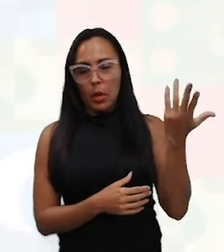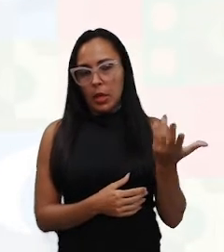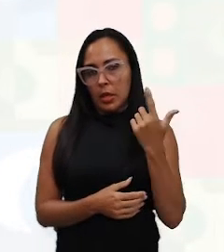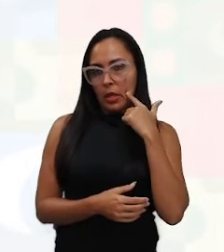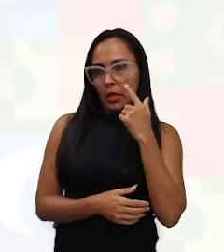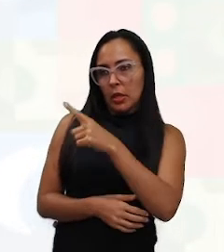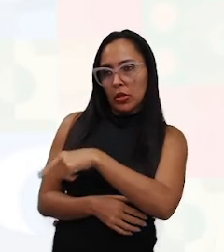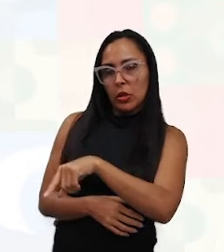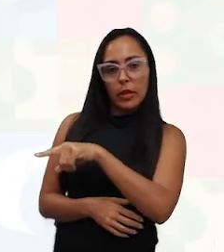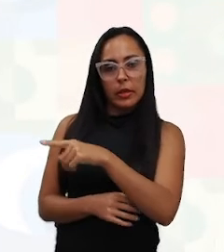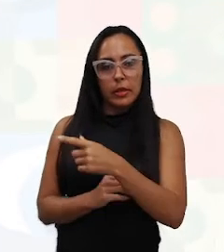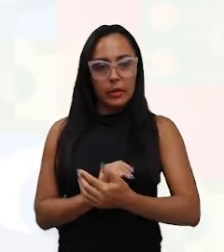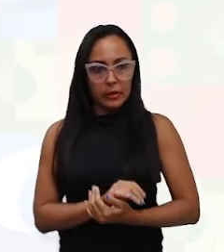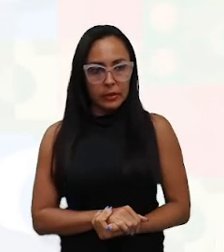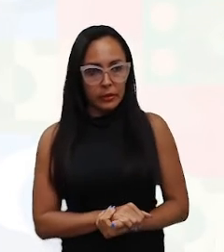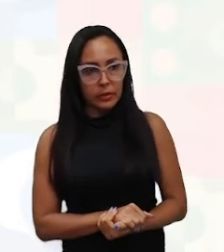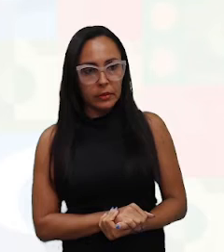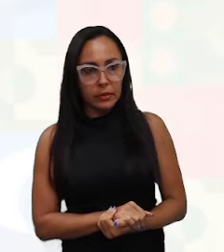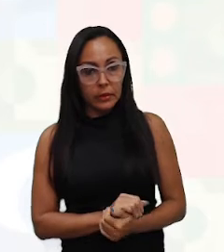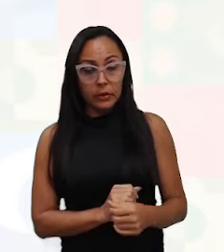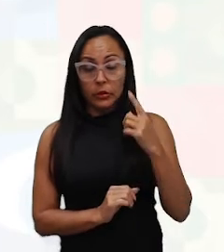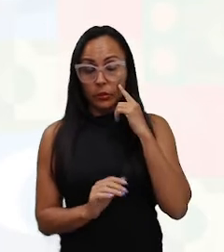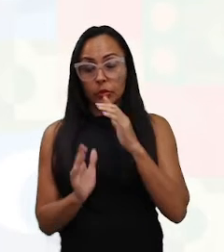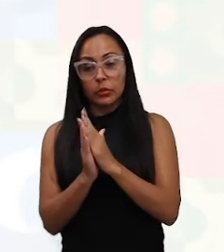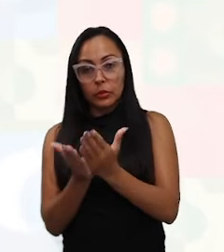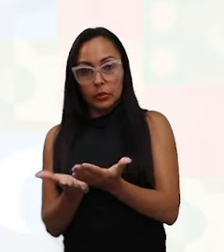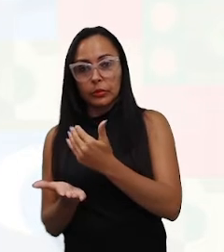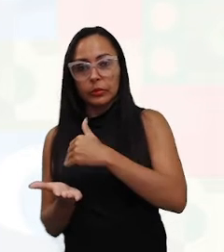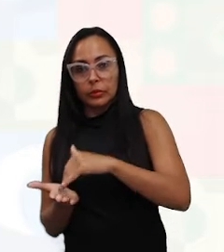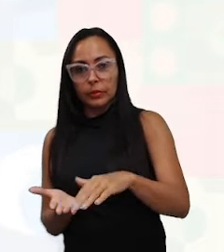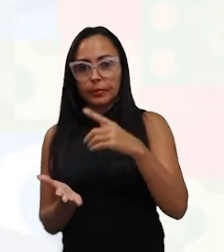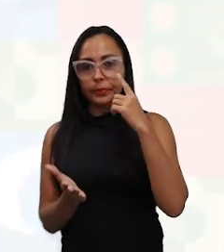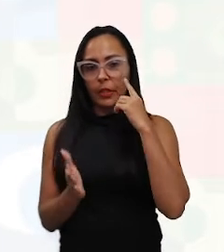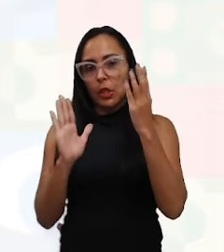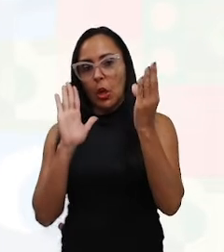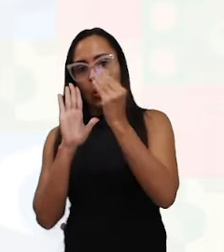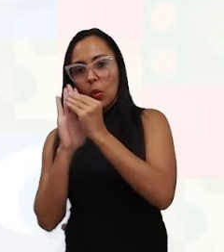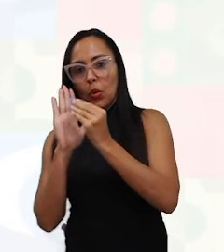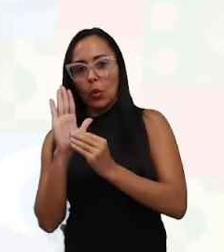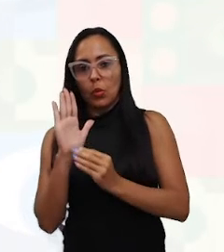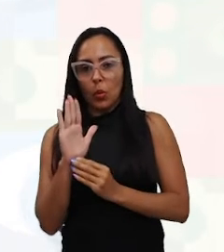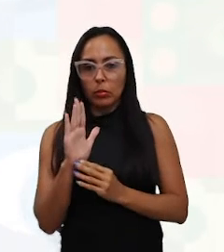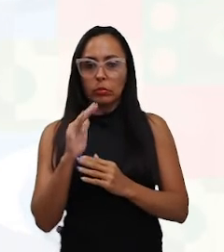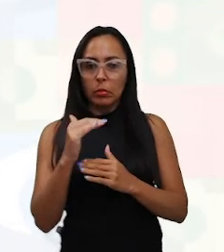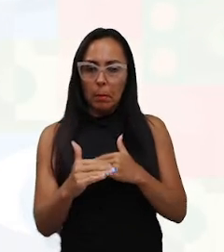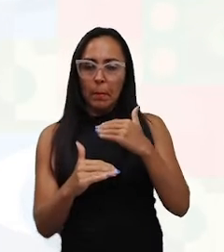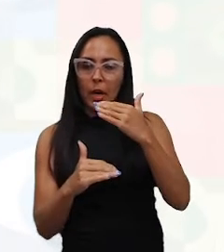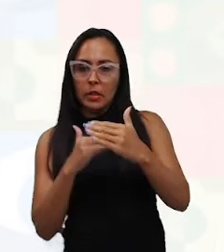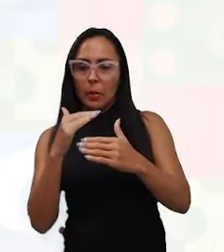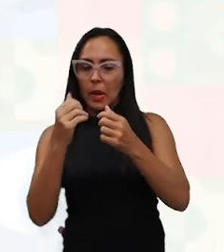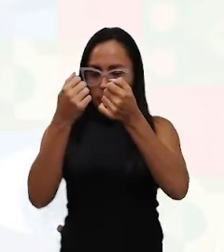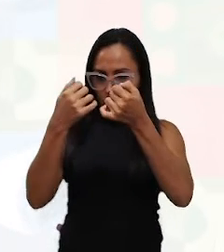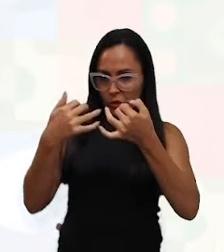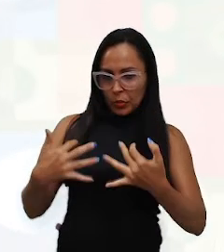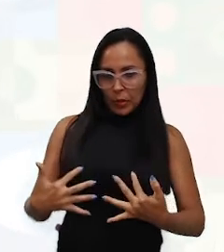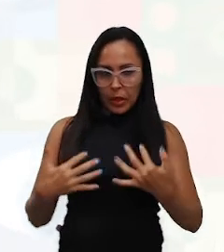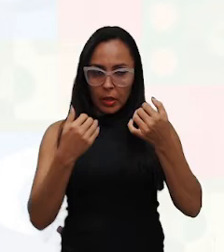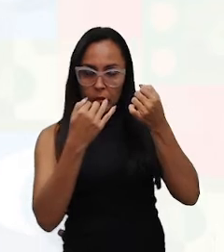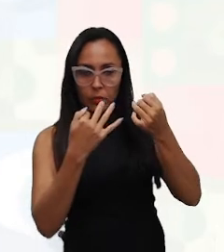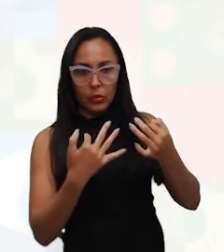ponto de fuga. Então, no nosso e-book, a gente colocou um passo a passo de como a gente tem